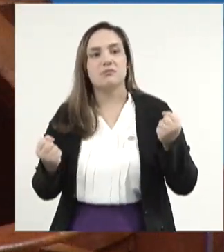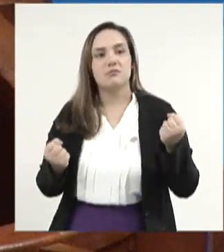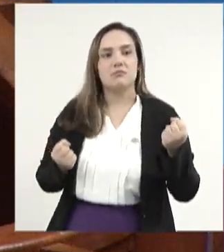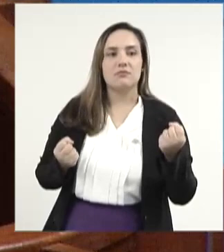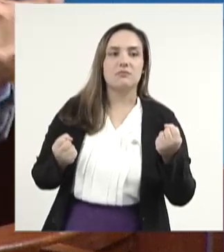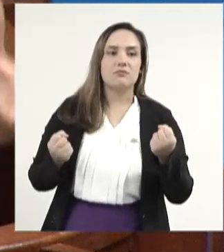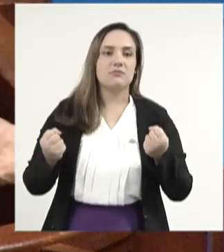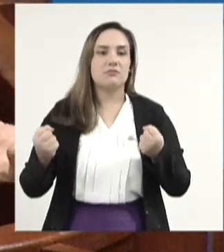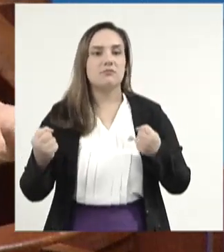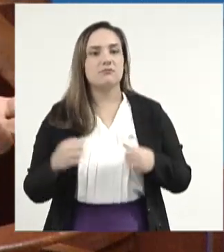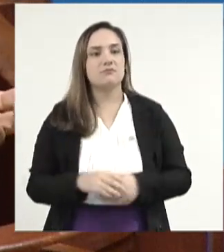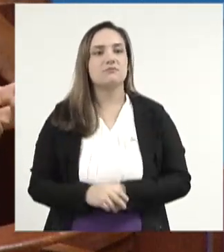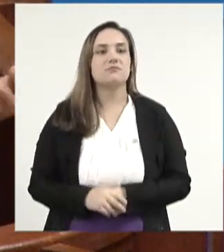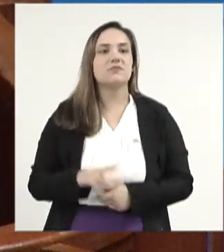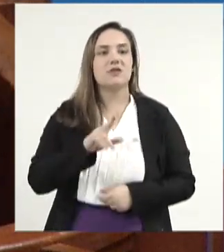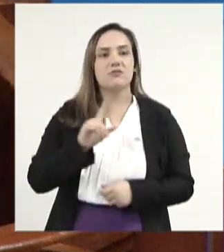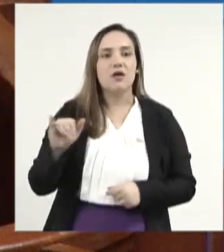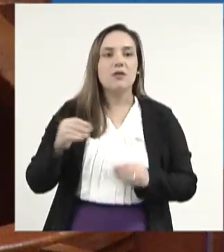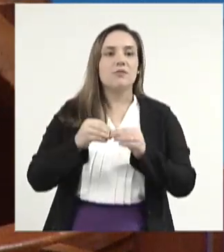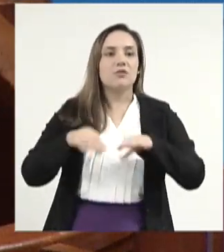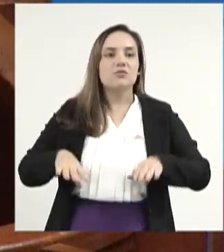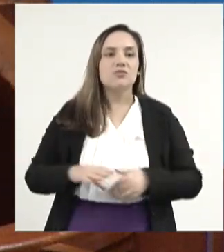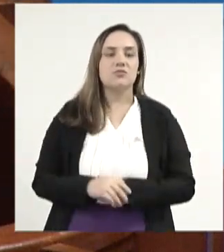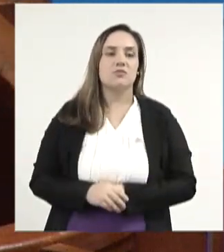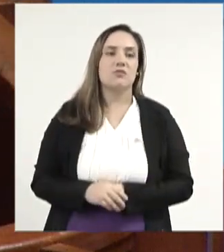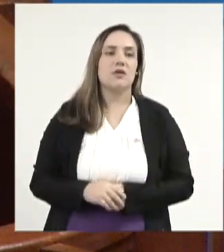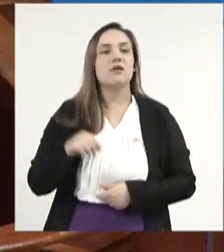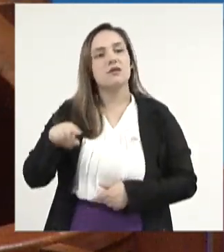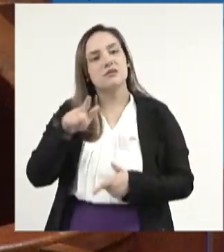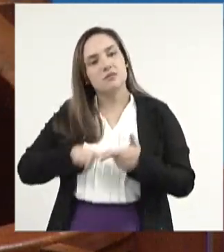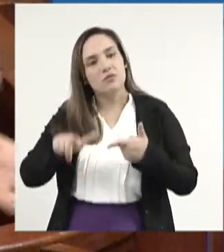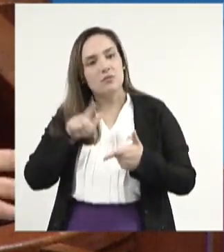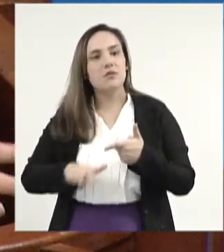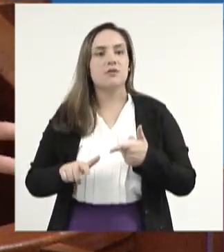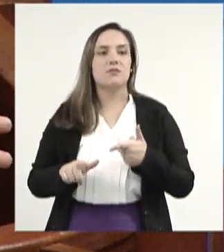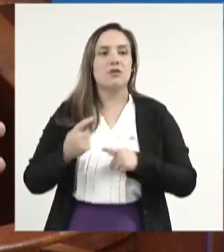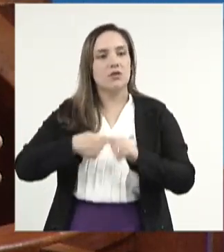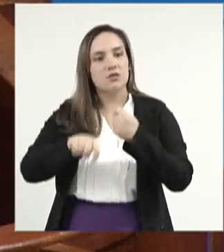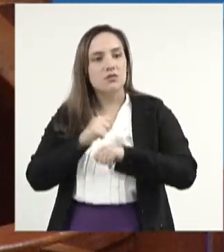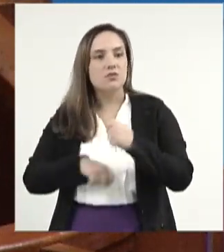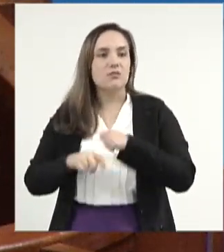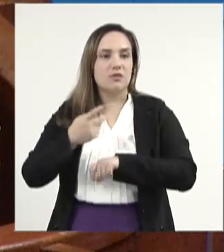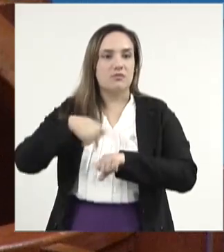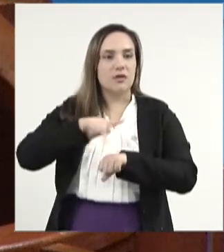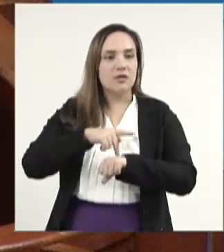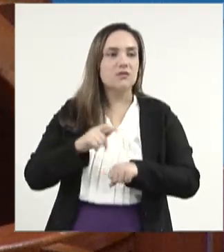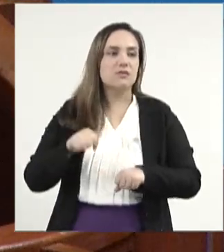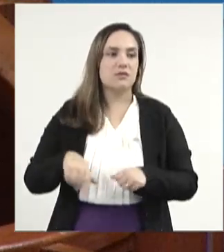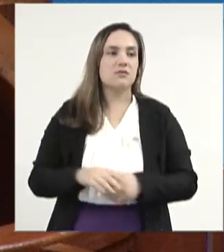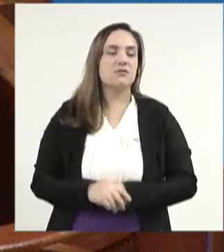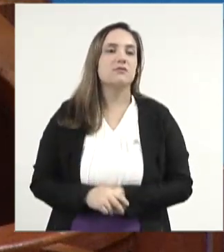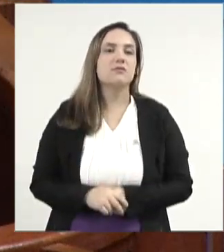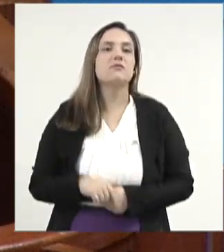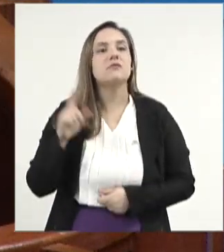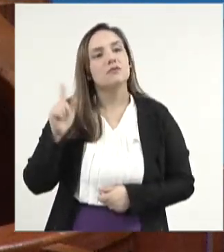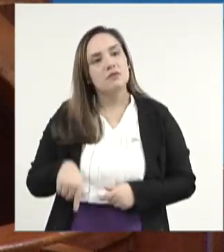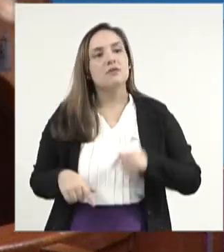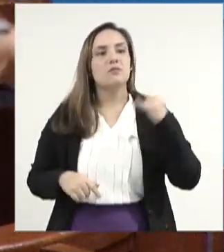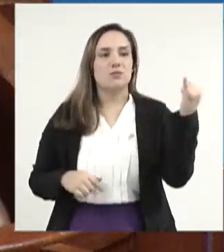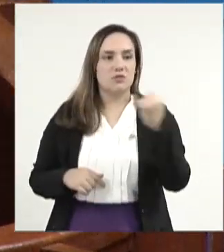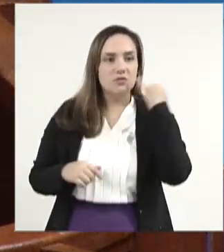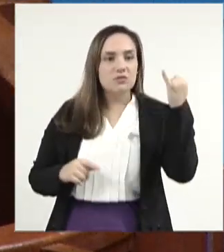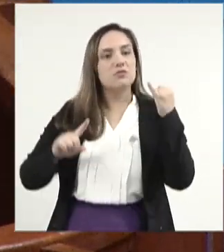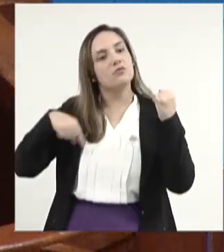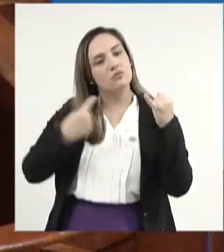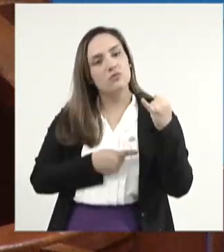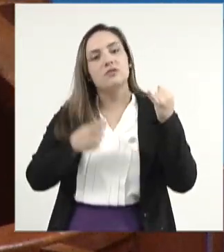ela será afetada com esse problema da economia do país. Então é importante nós termos